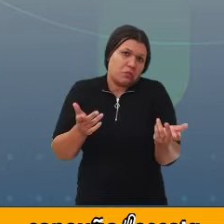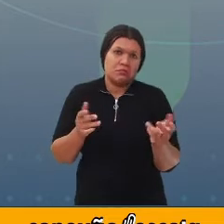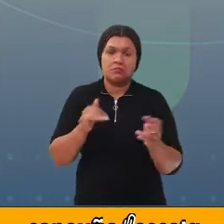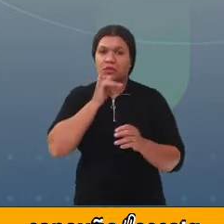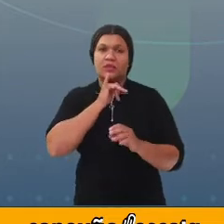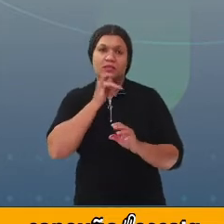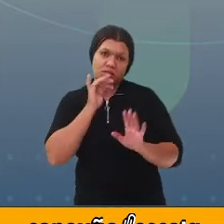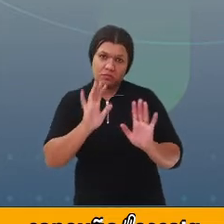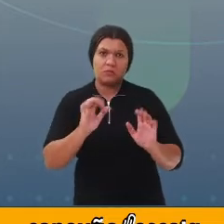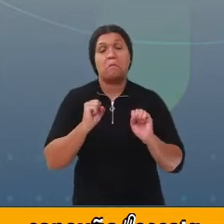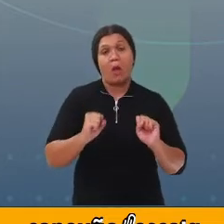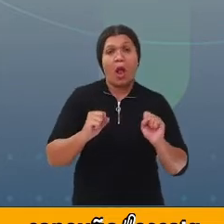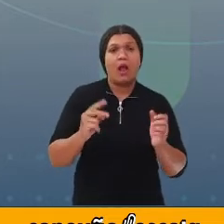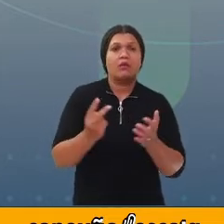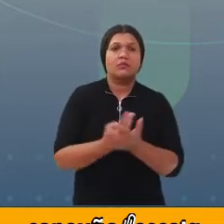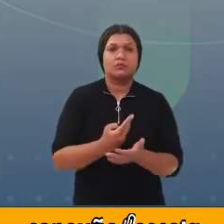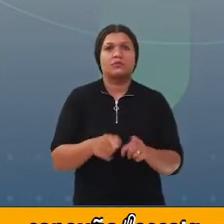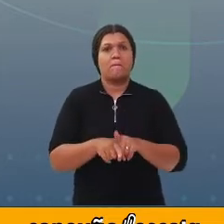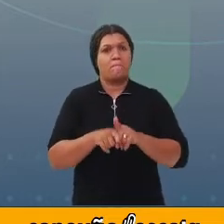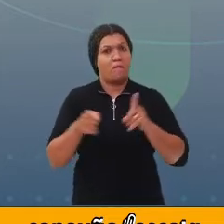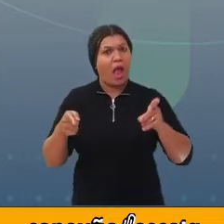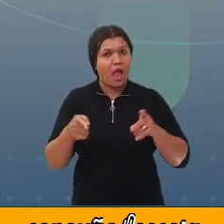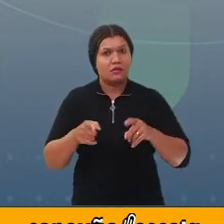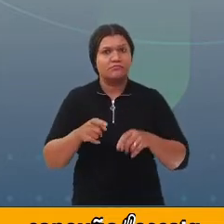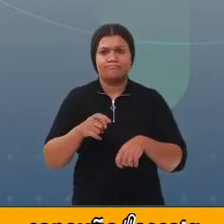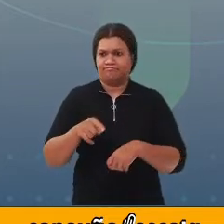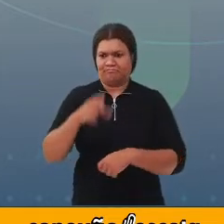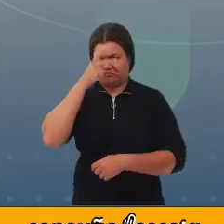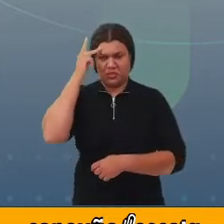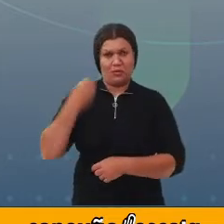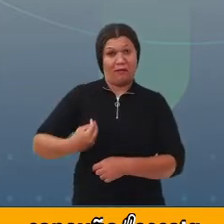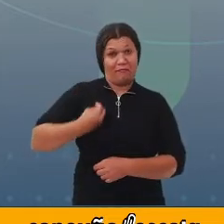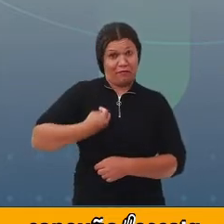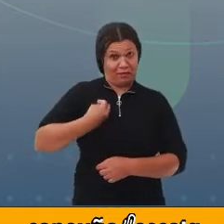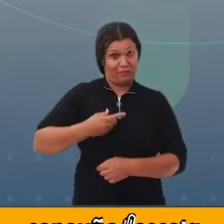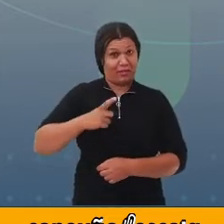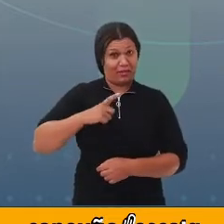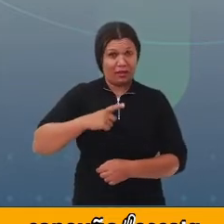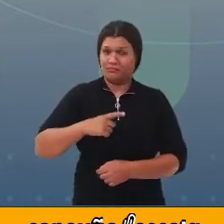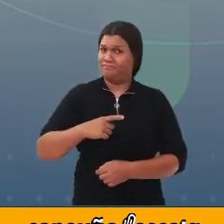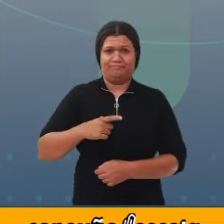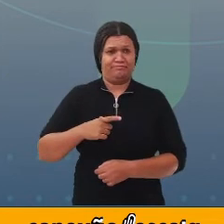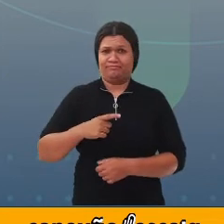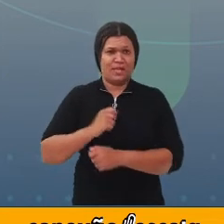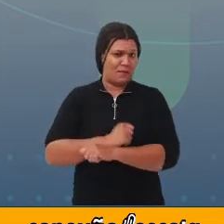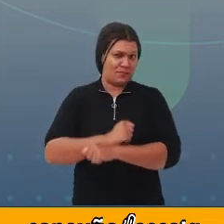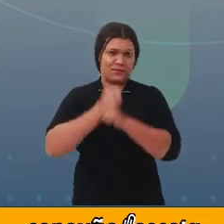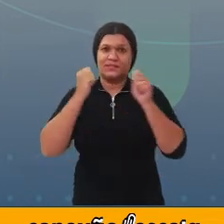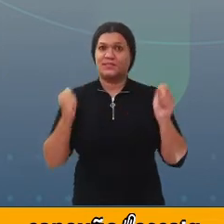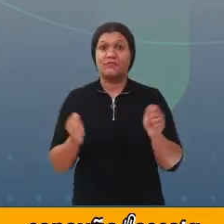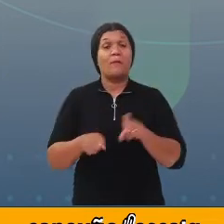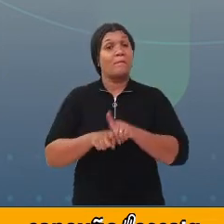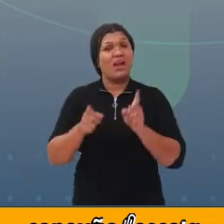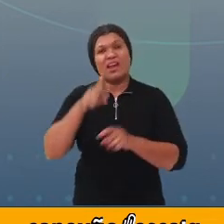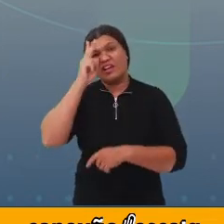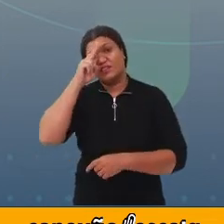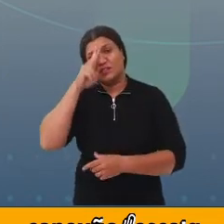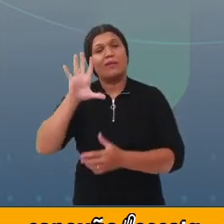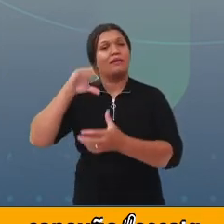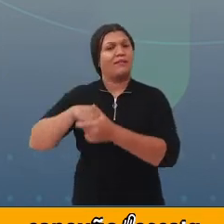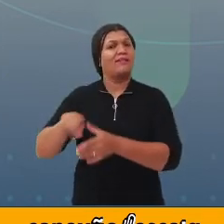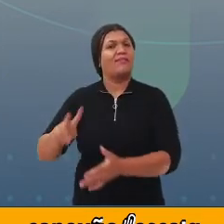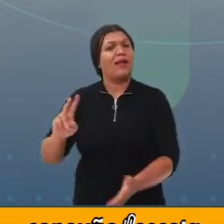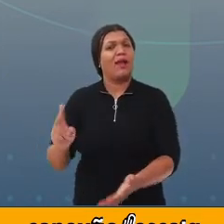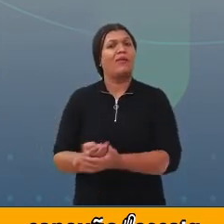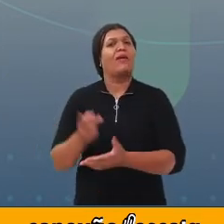exemplo, né? Essa pessoa não tem chance de sobreviver, mas ali na história isso aconteceu e faz parte do